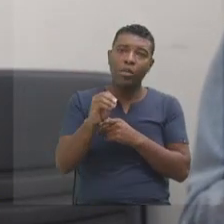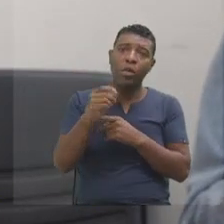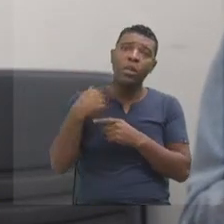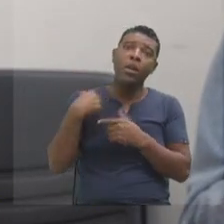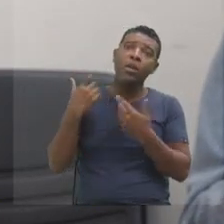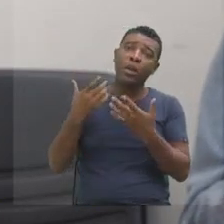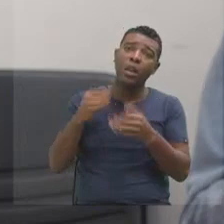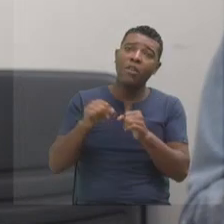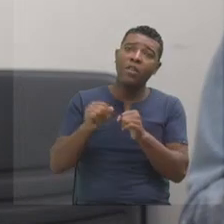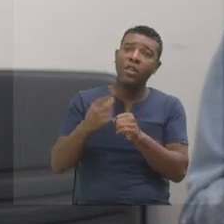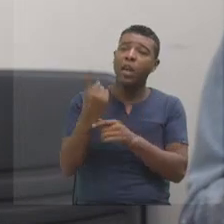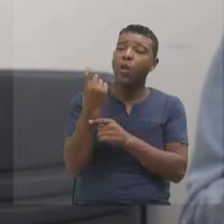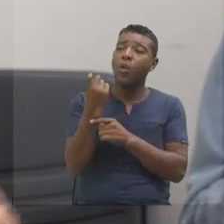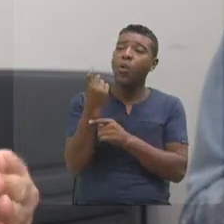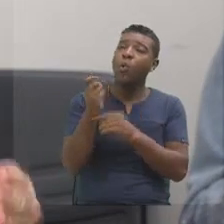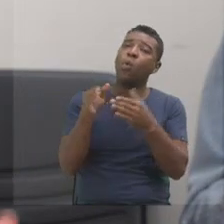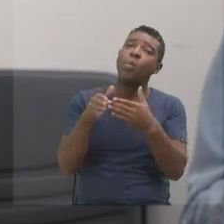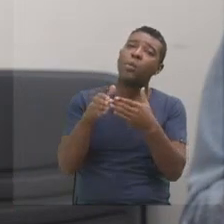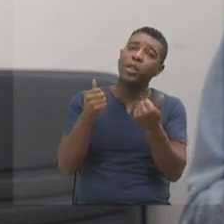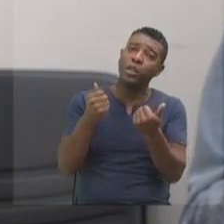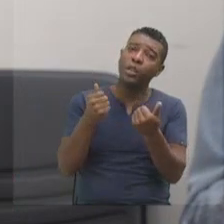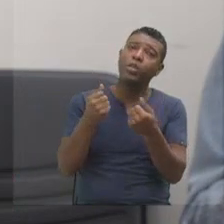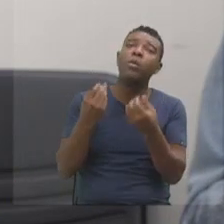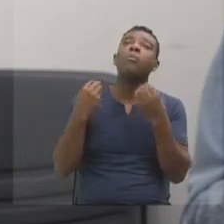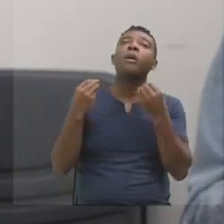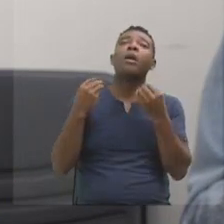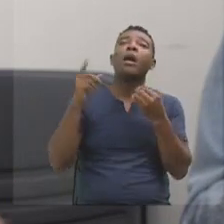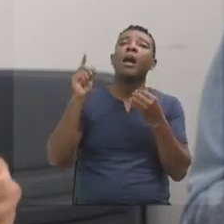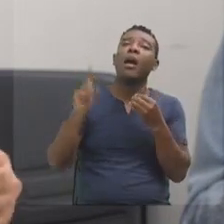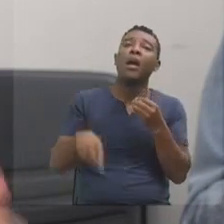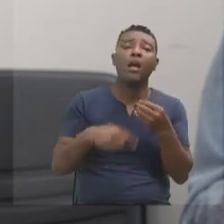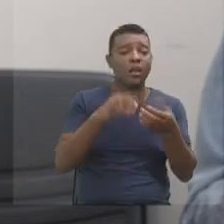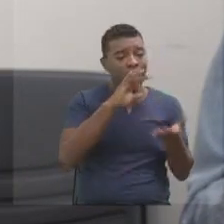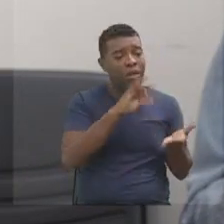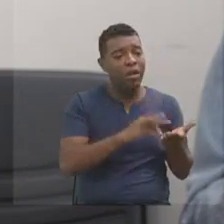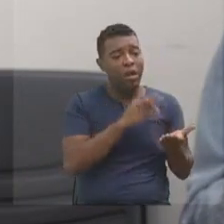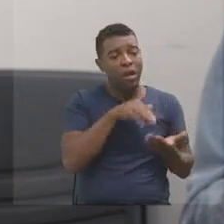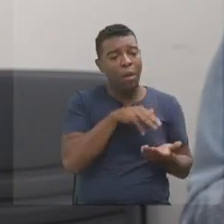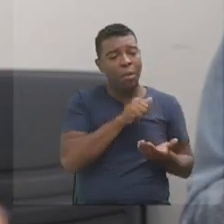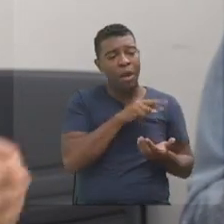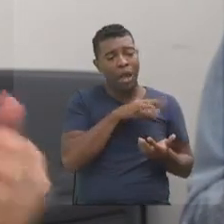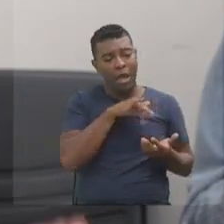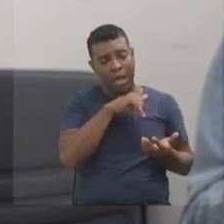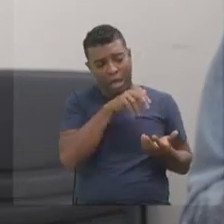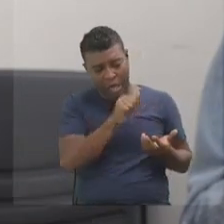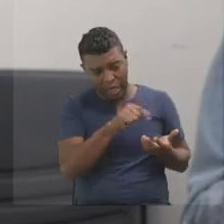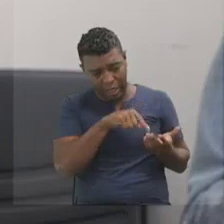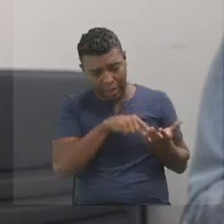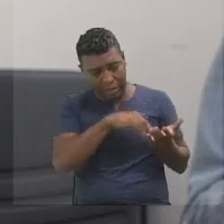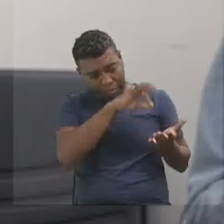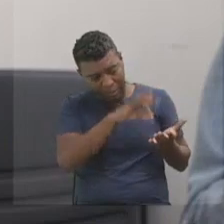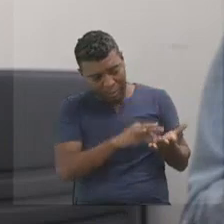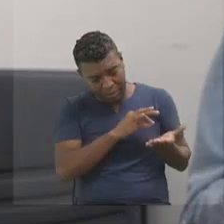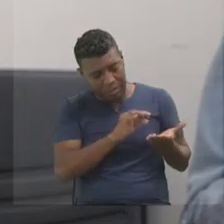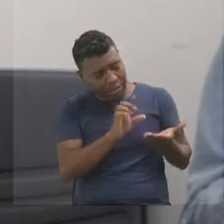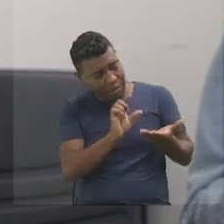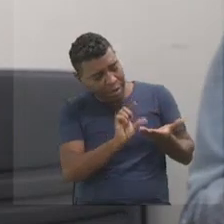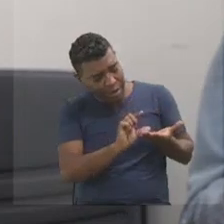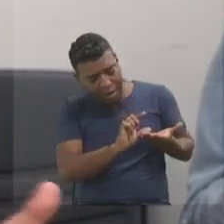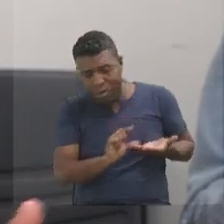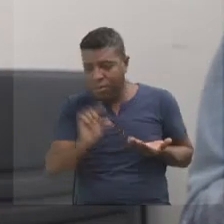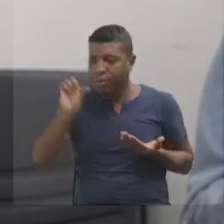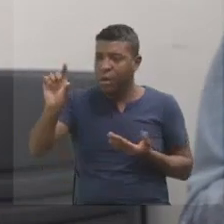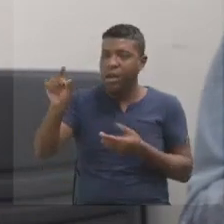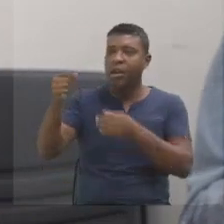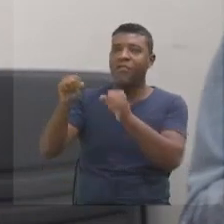esse um pedido aí para que a cor de Mariana esse hospital do trauma esse Hospital Regional de